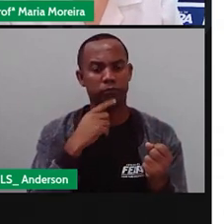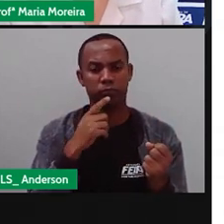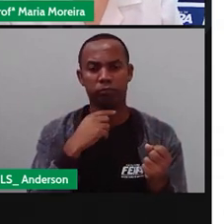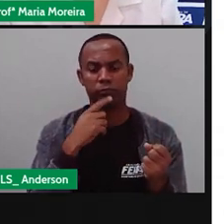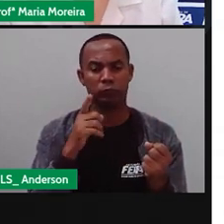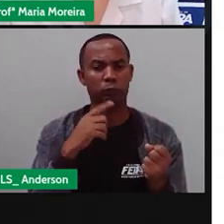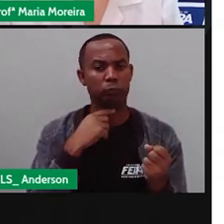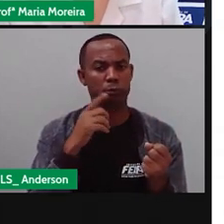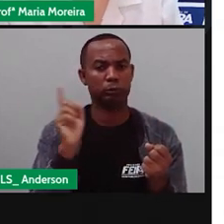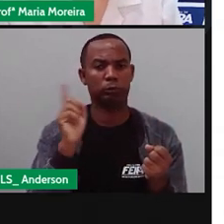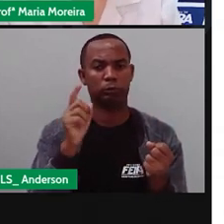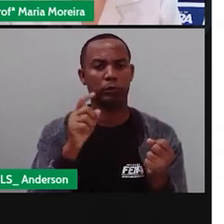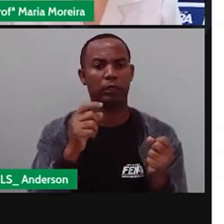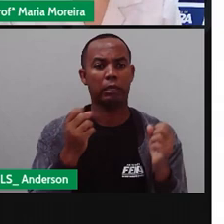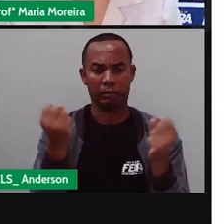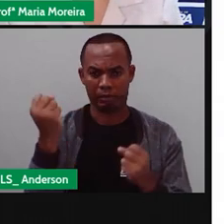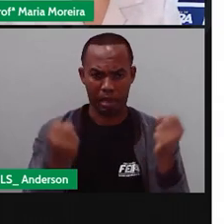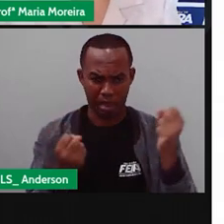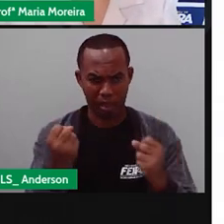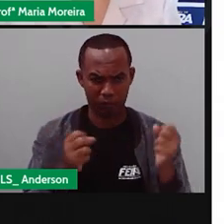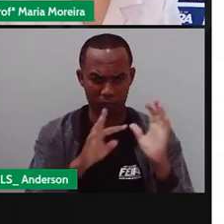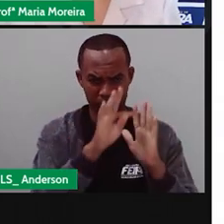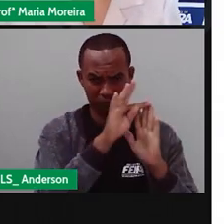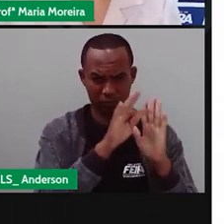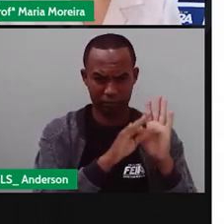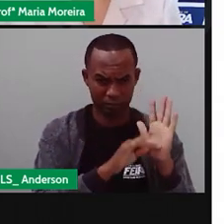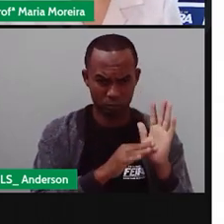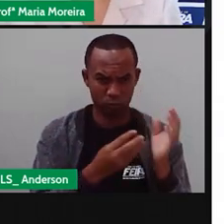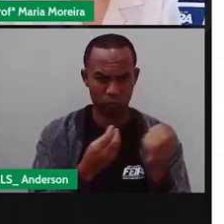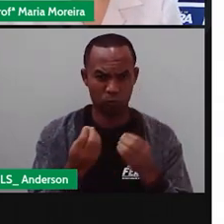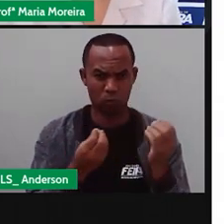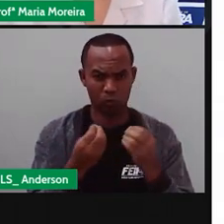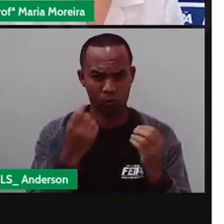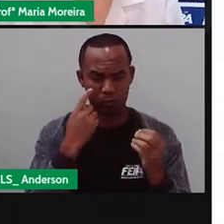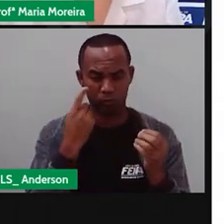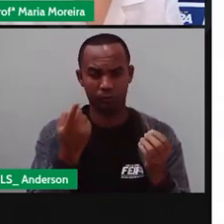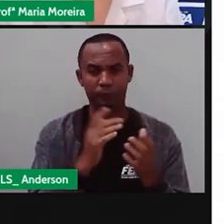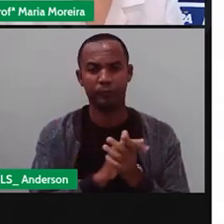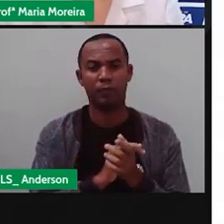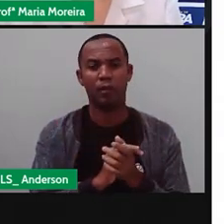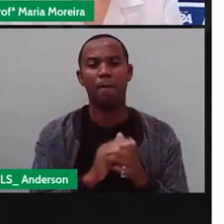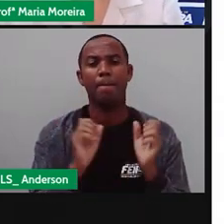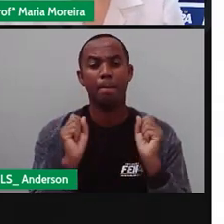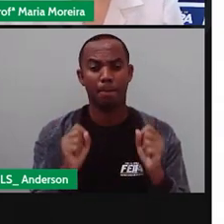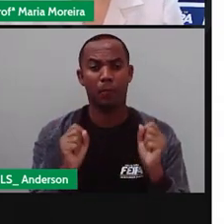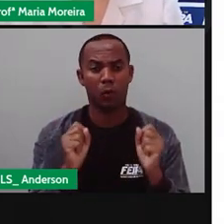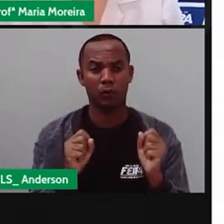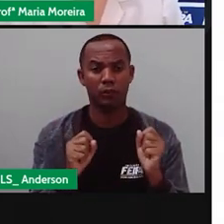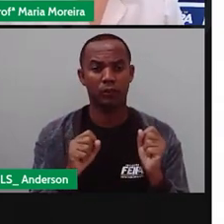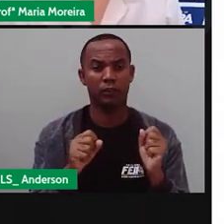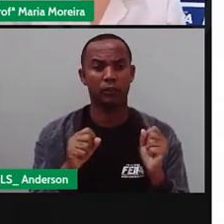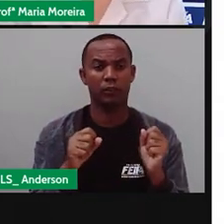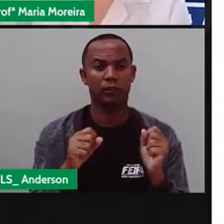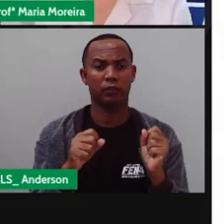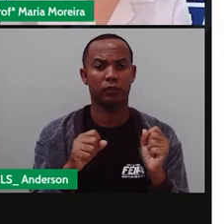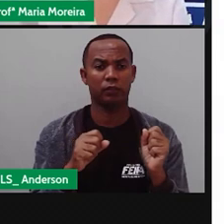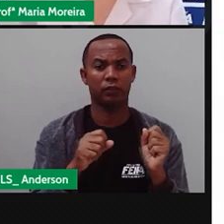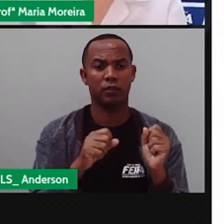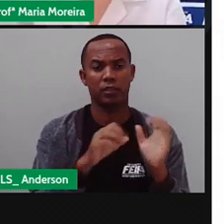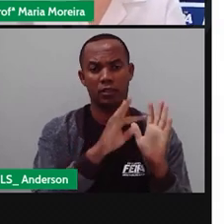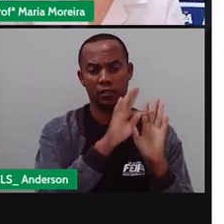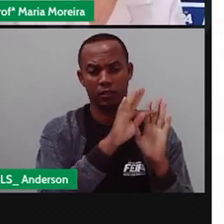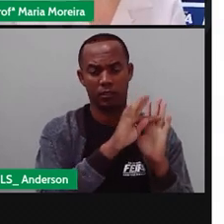Eu também não. Eu posso fazer um texto, vai falar uma receita. Eu posso fazer um texto, não é isso? Falando,